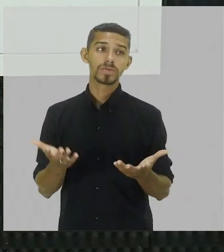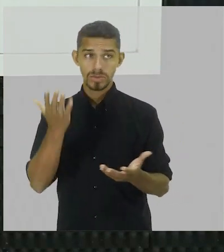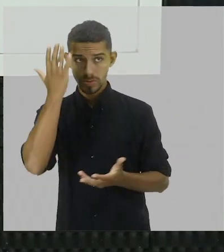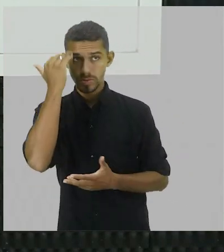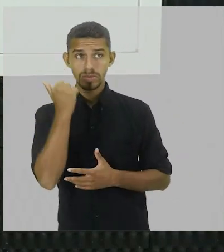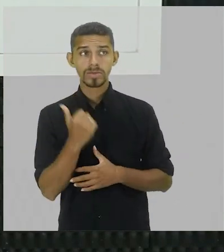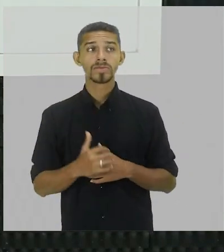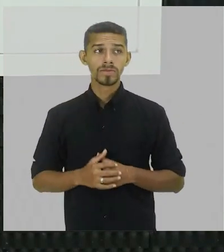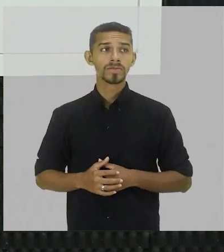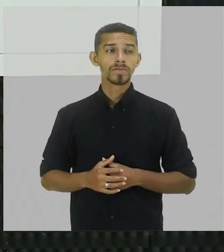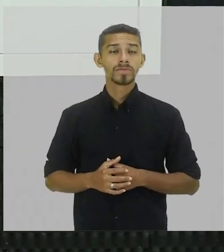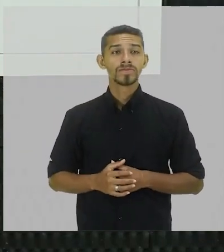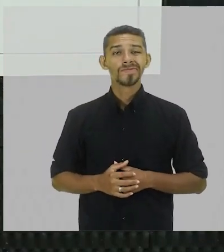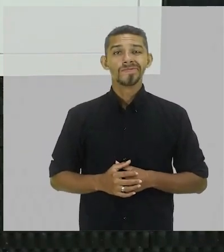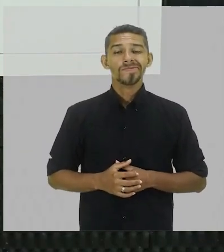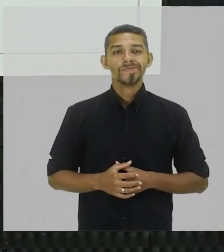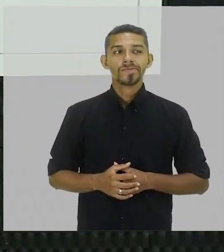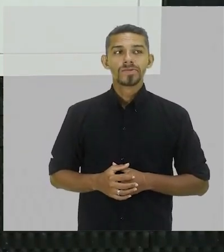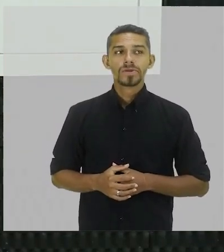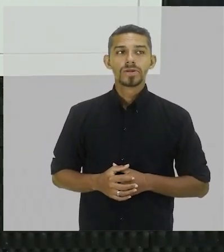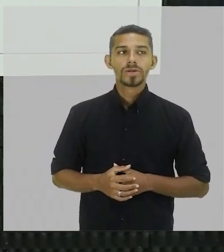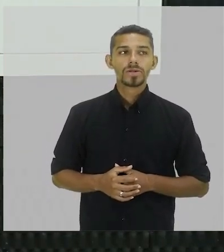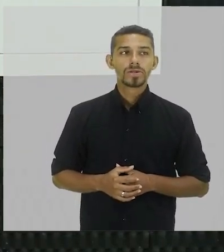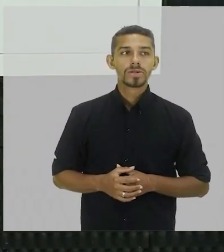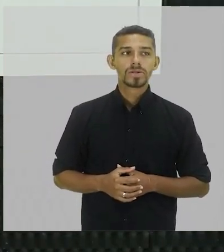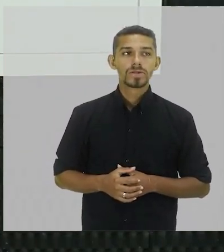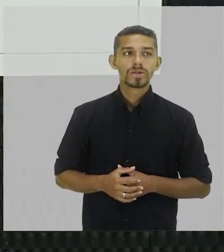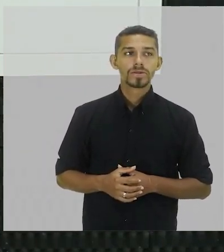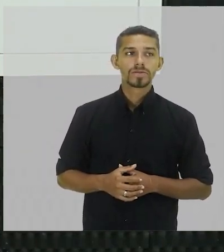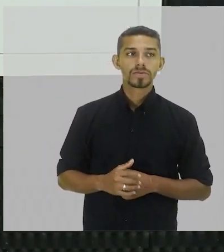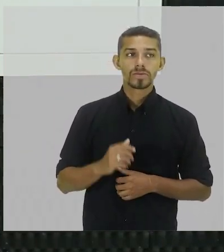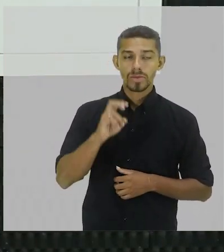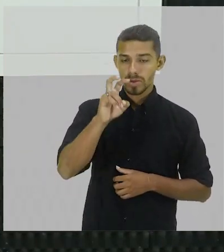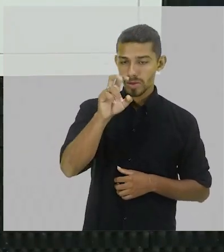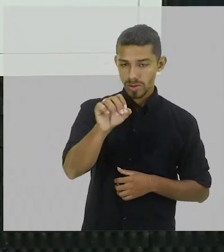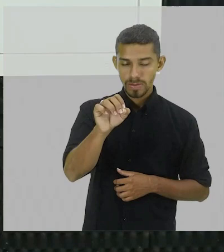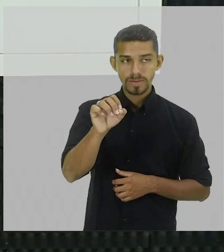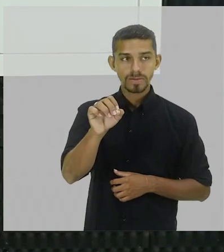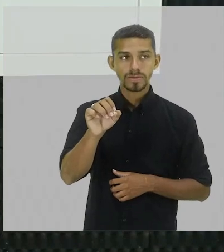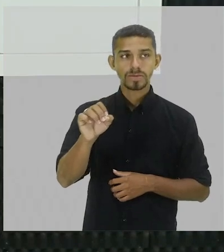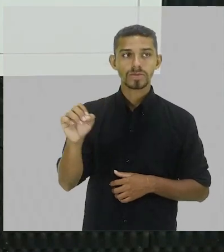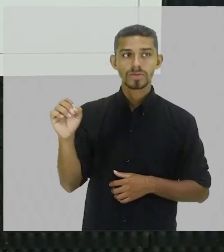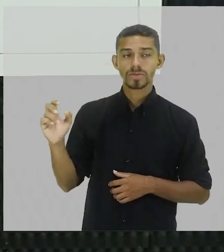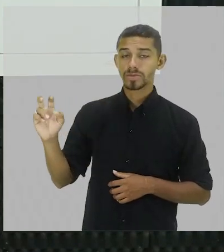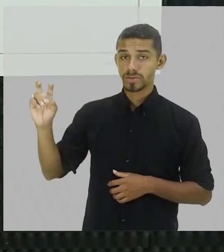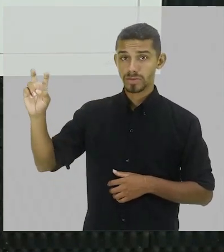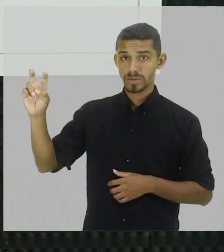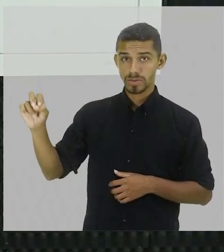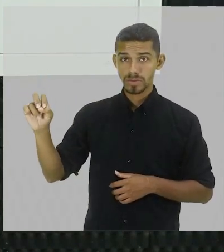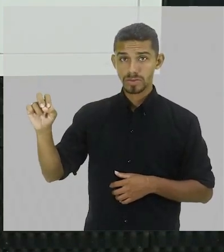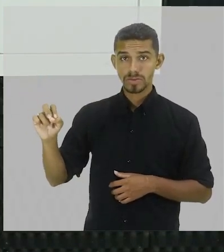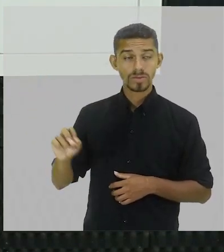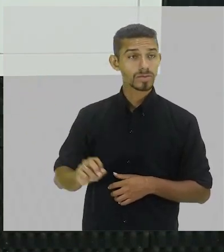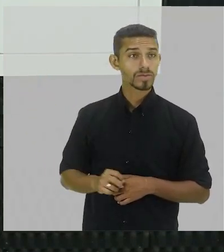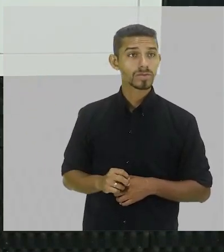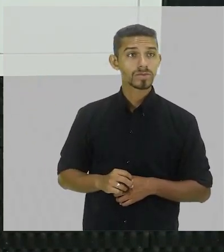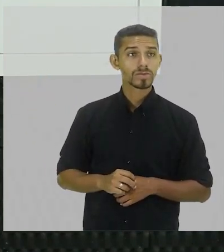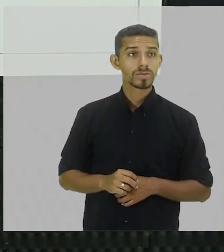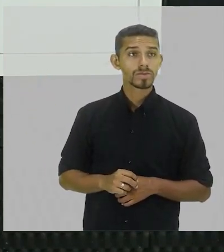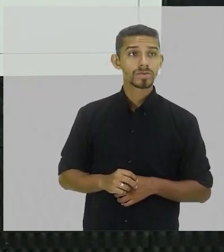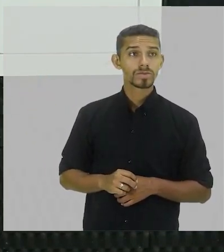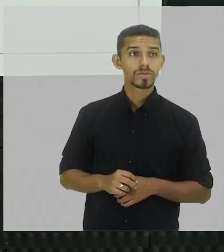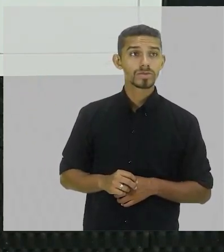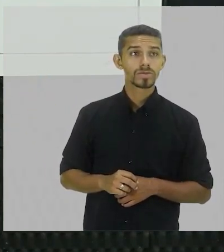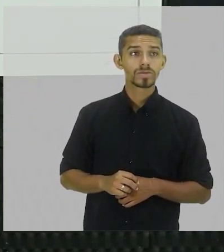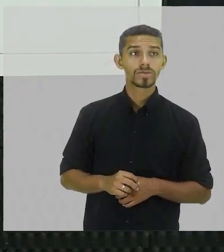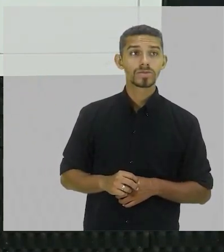partezinha aqui, ó. Então, essa parte você tem 50, você tem 50 e você tem essa